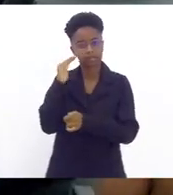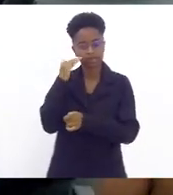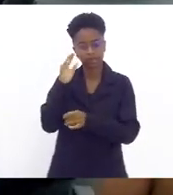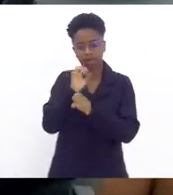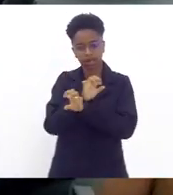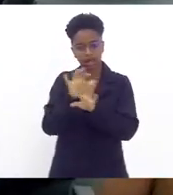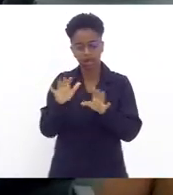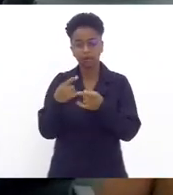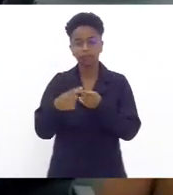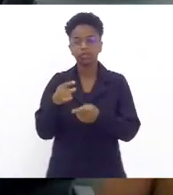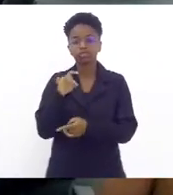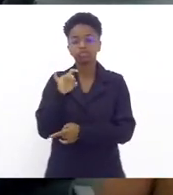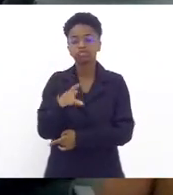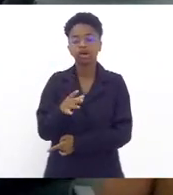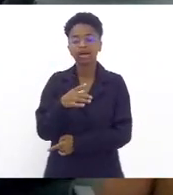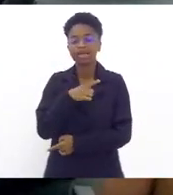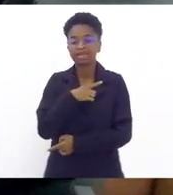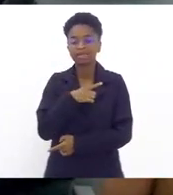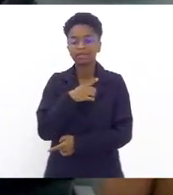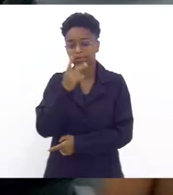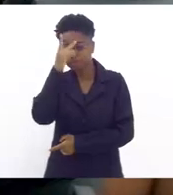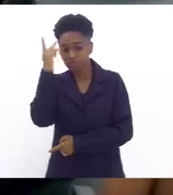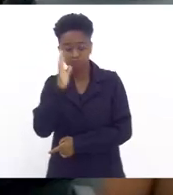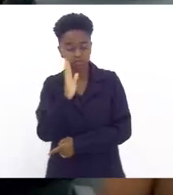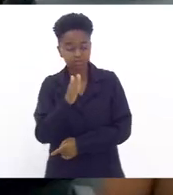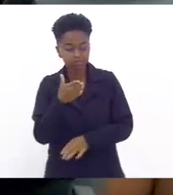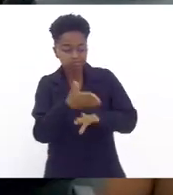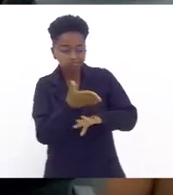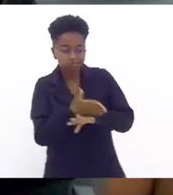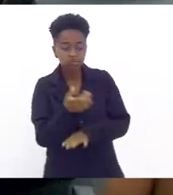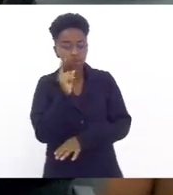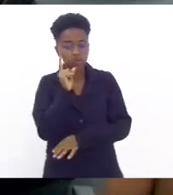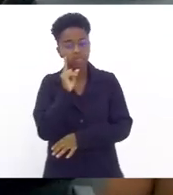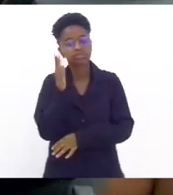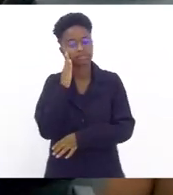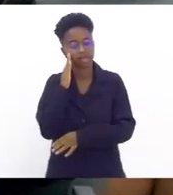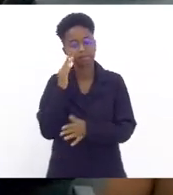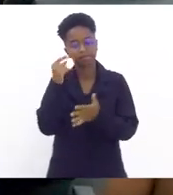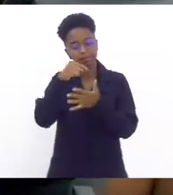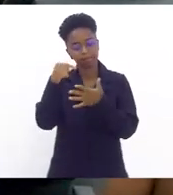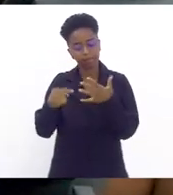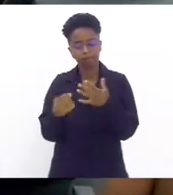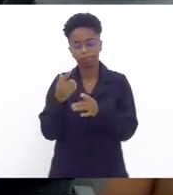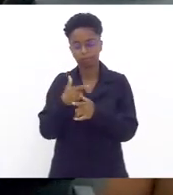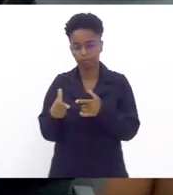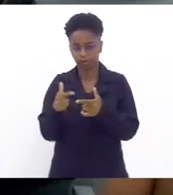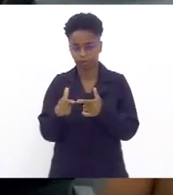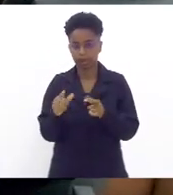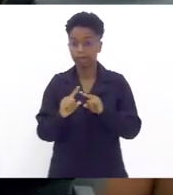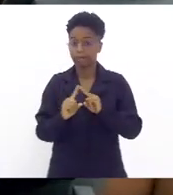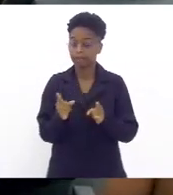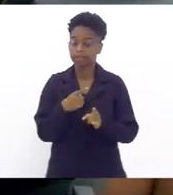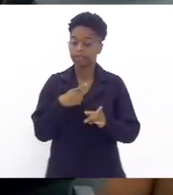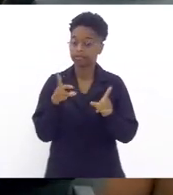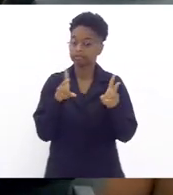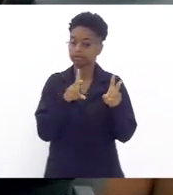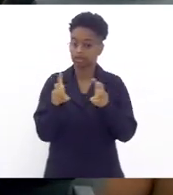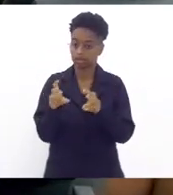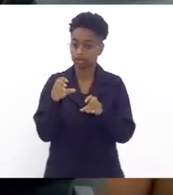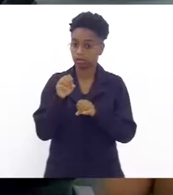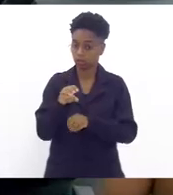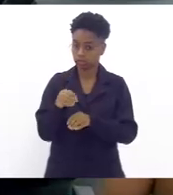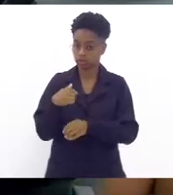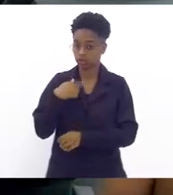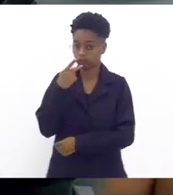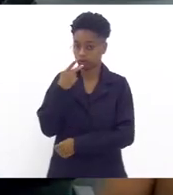mesmo somente quem vive na escola somente que tá ali no dia a dia sabe de todos os problemas né É para Além da questão da educação que foi falado na minha